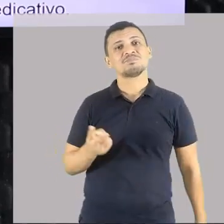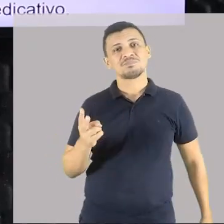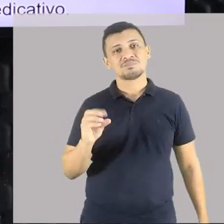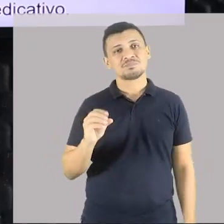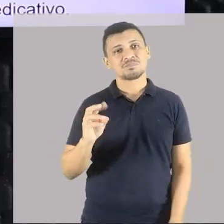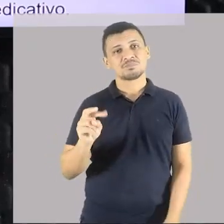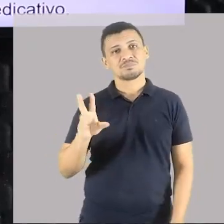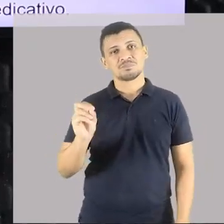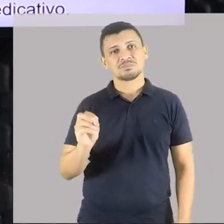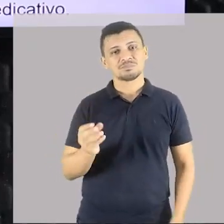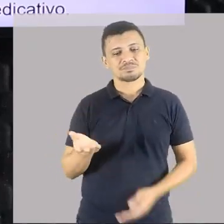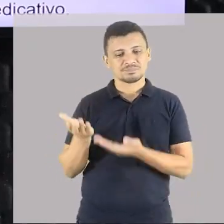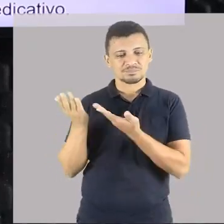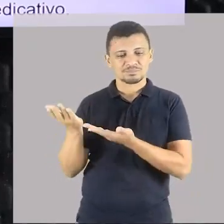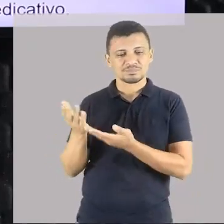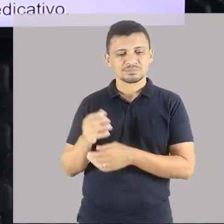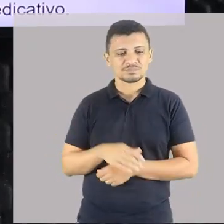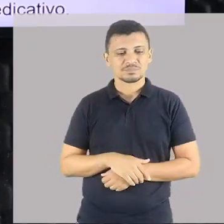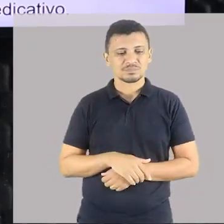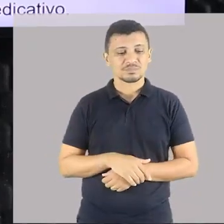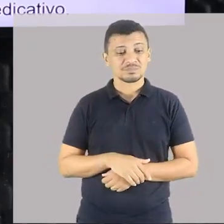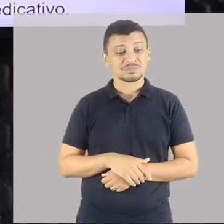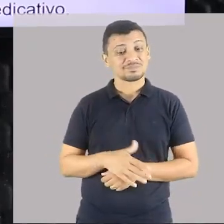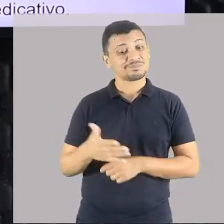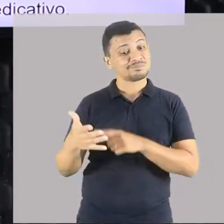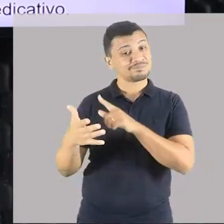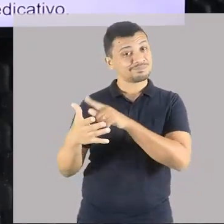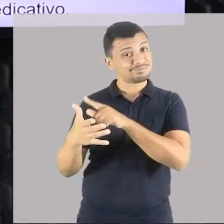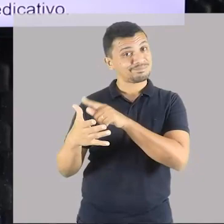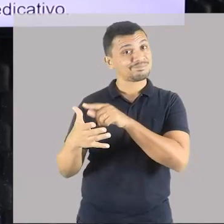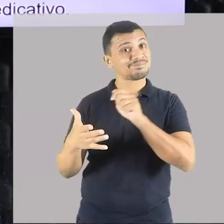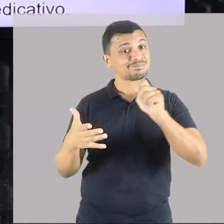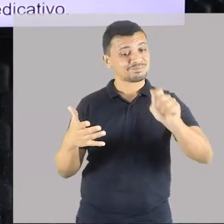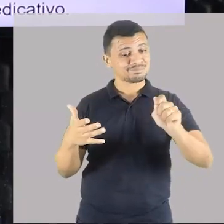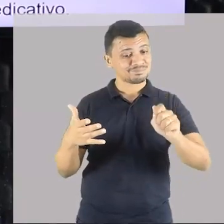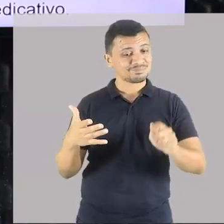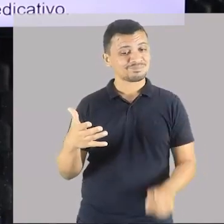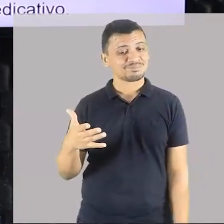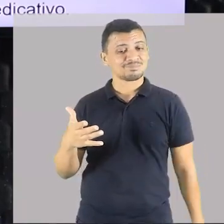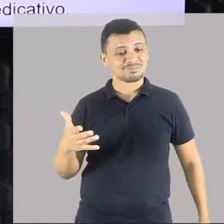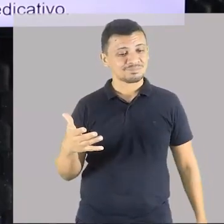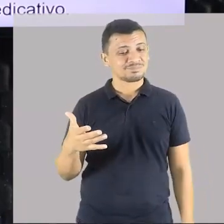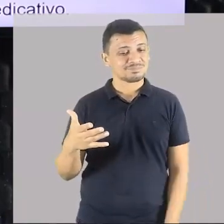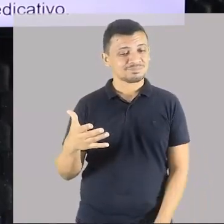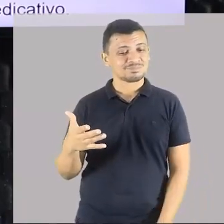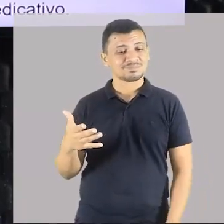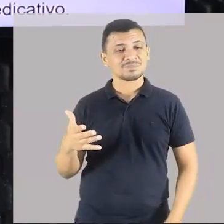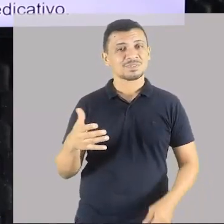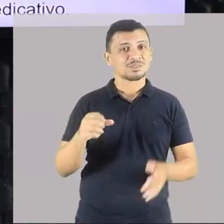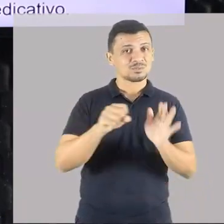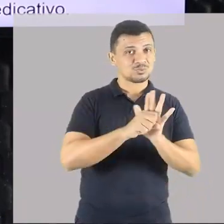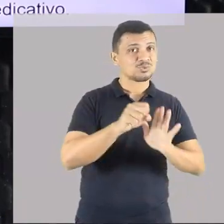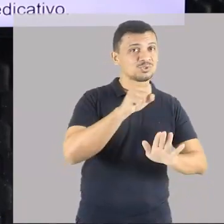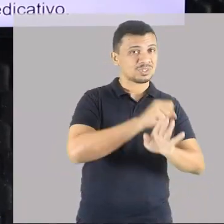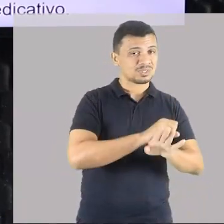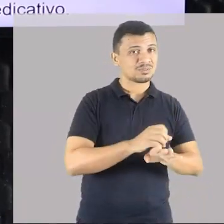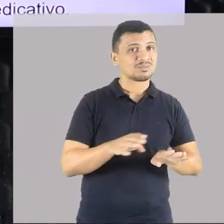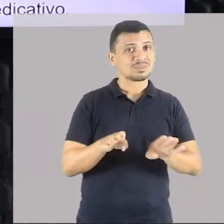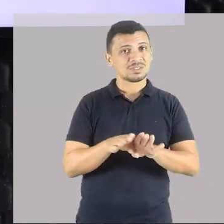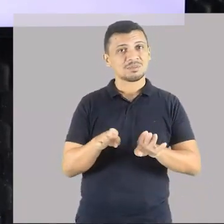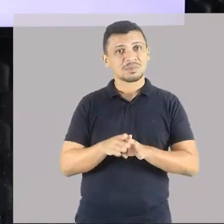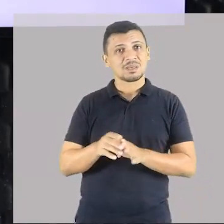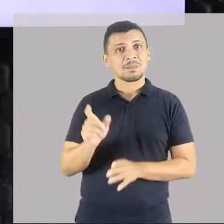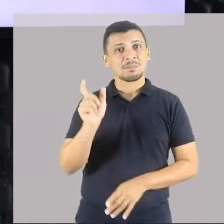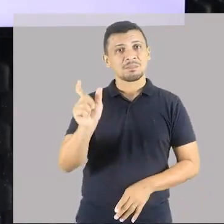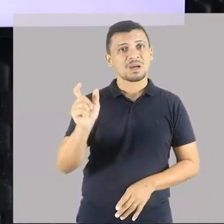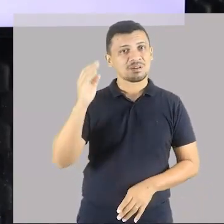é o núcleo. Olha aí, ó, tudo está indicando que é a letra A, tá? A letra A tem sujeito e núcleo do vocativo.